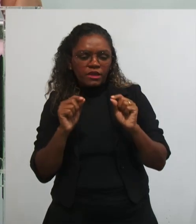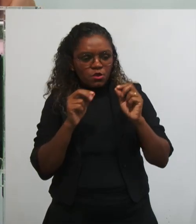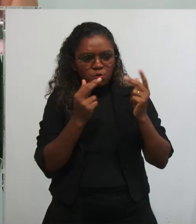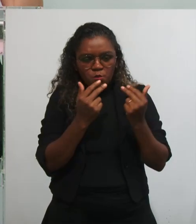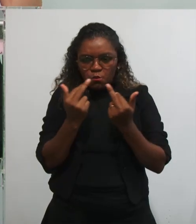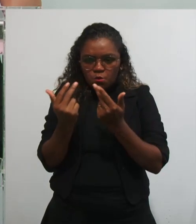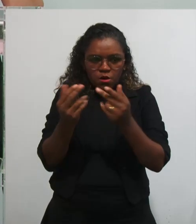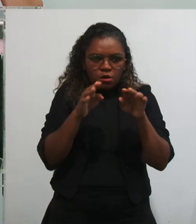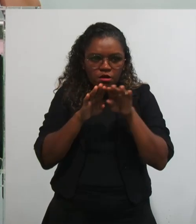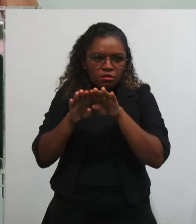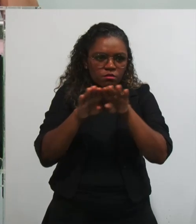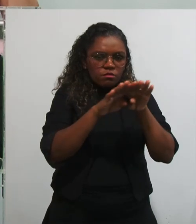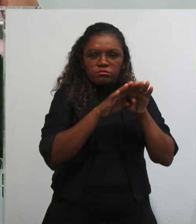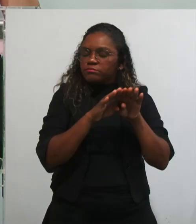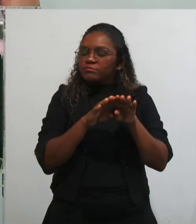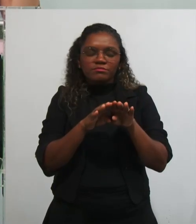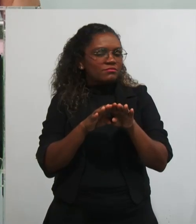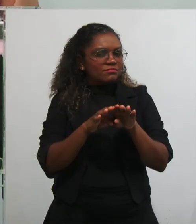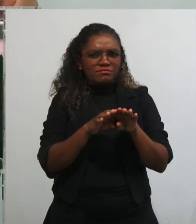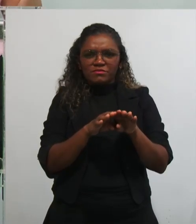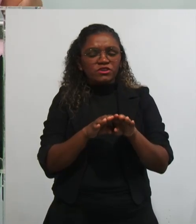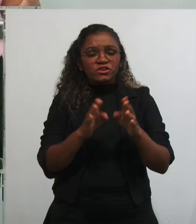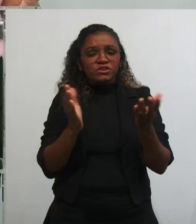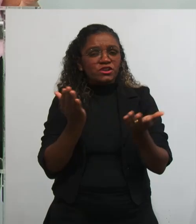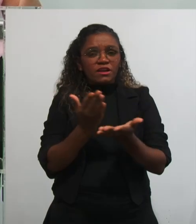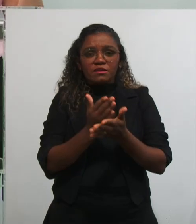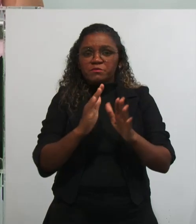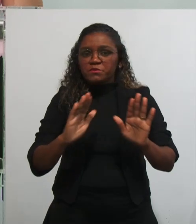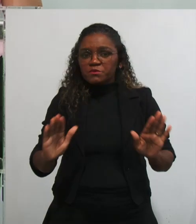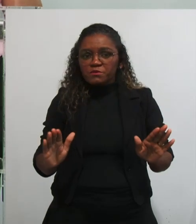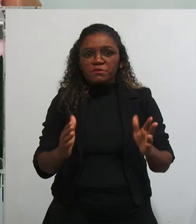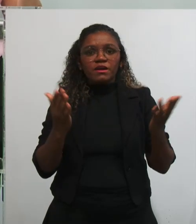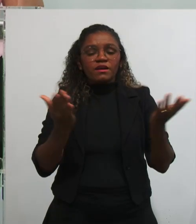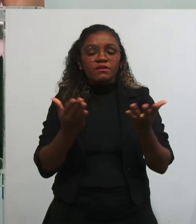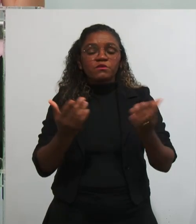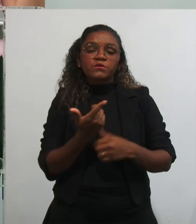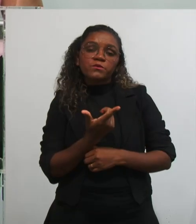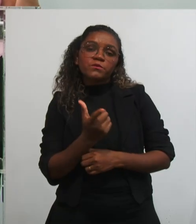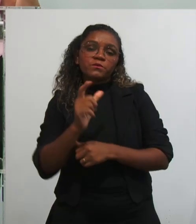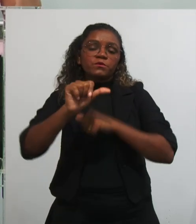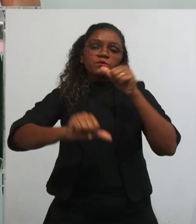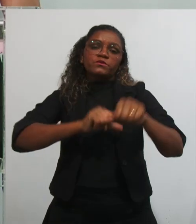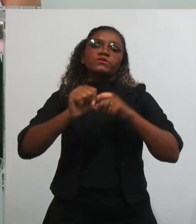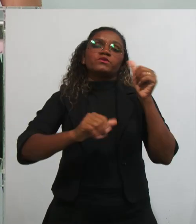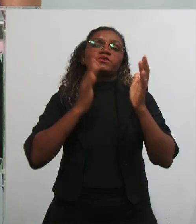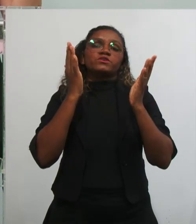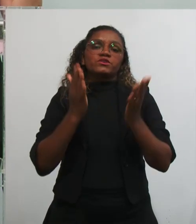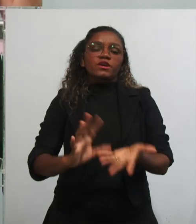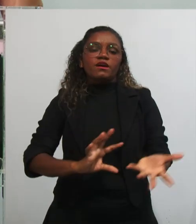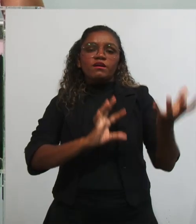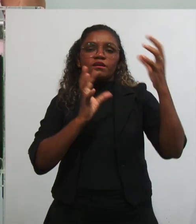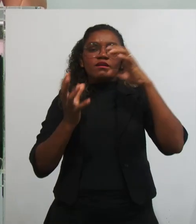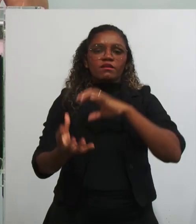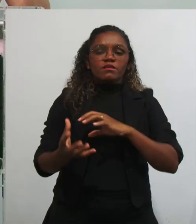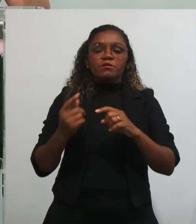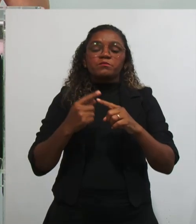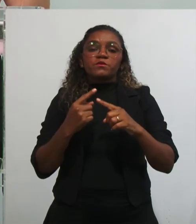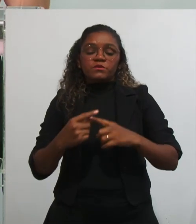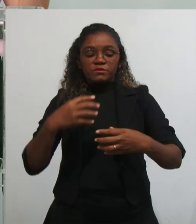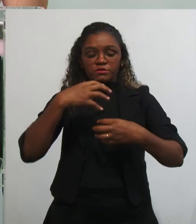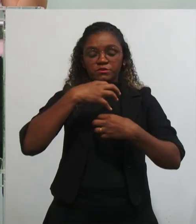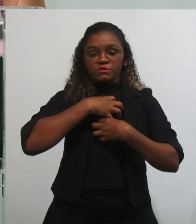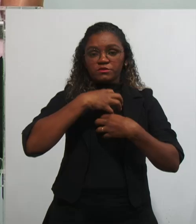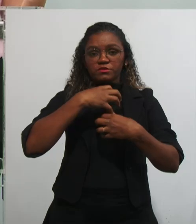isso não é mais trabalhado hoje em dia, porque a gente sabe que as leituras são diferentes, os